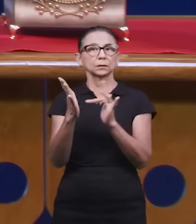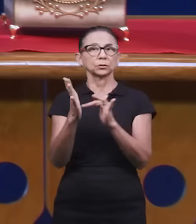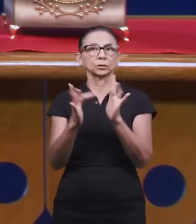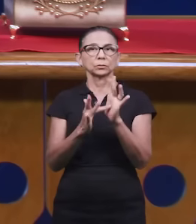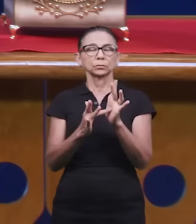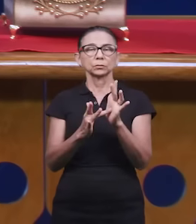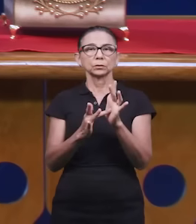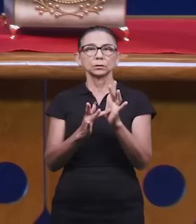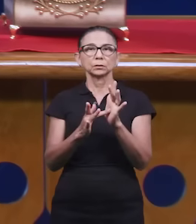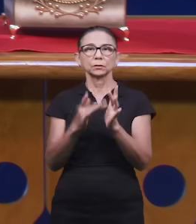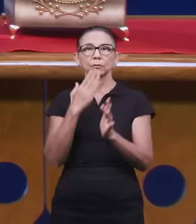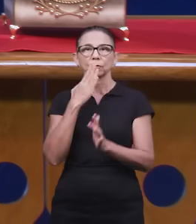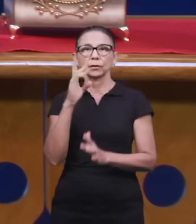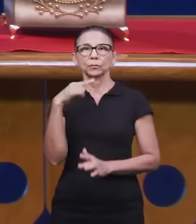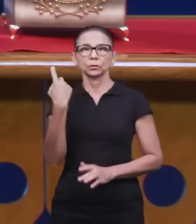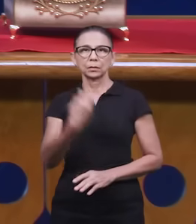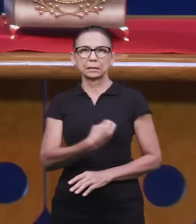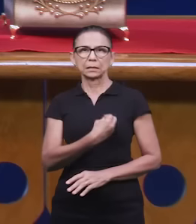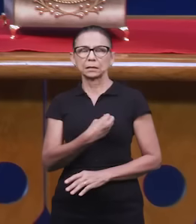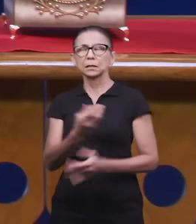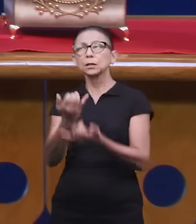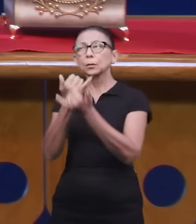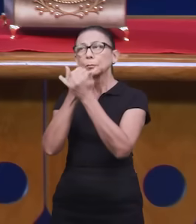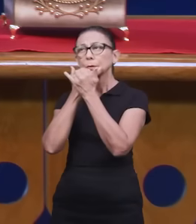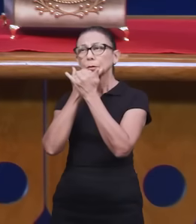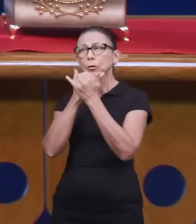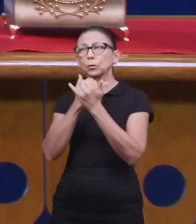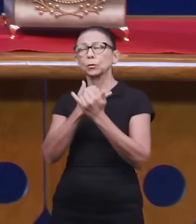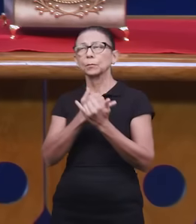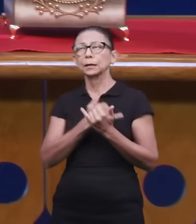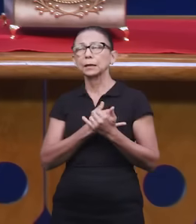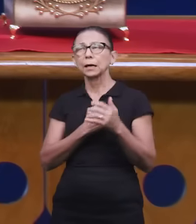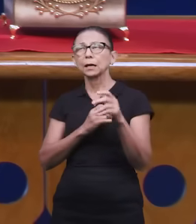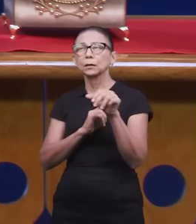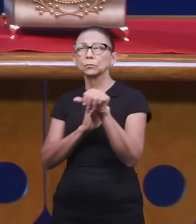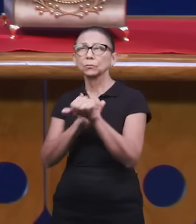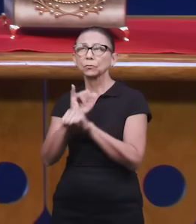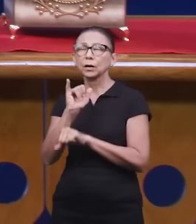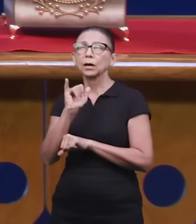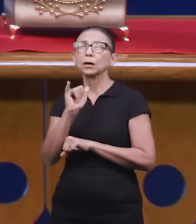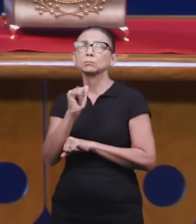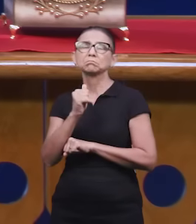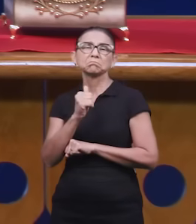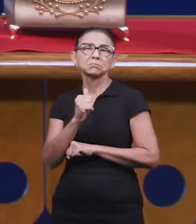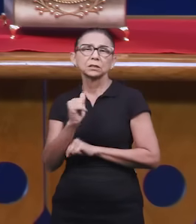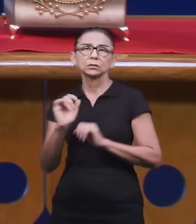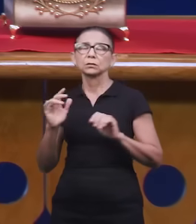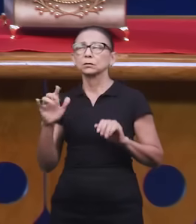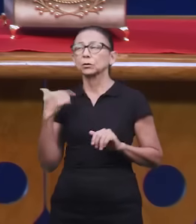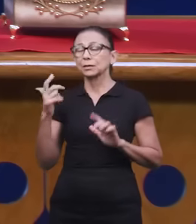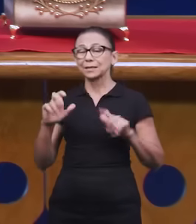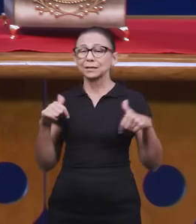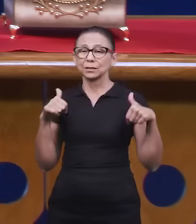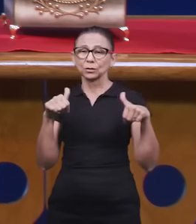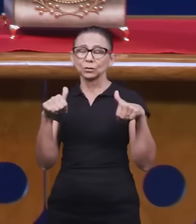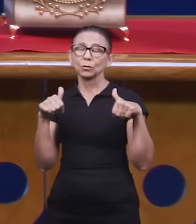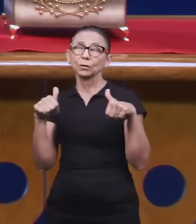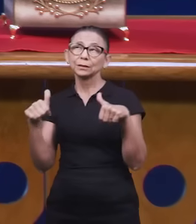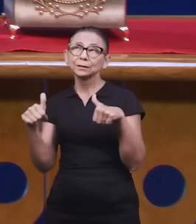Jesus sobre as nossas vidas, pedindo perdão de nossas faltas, de tudo aquilo que pode não ter agradado ao